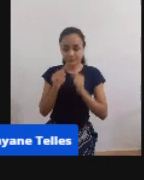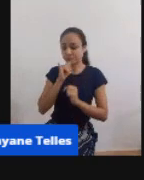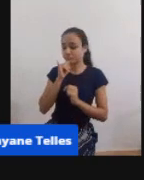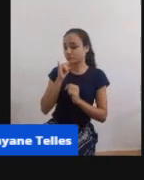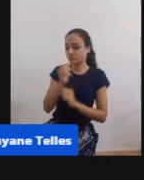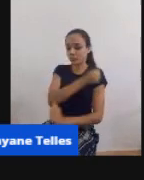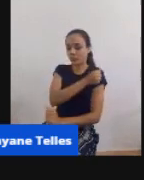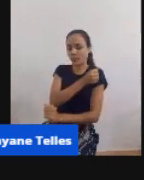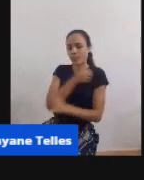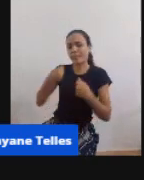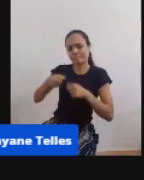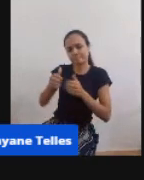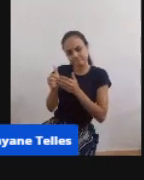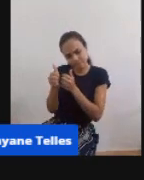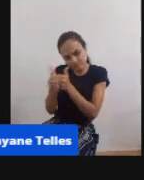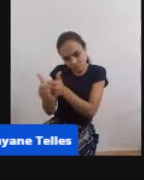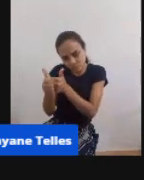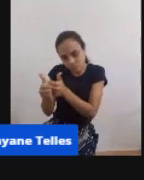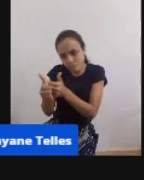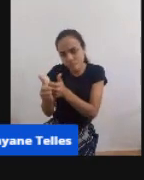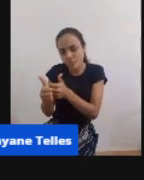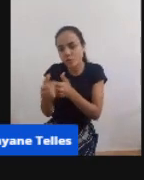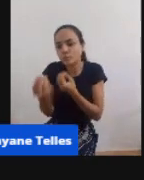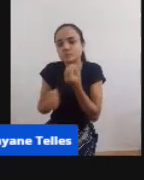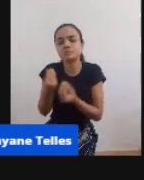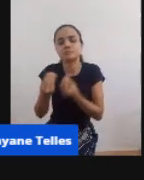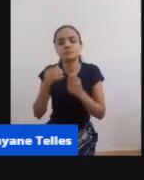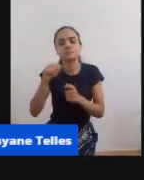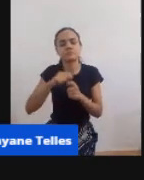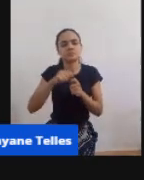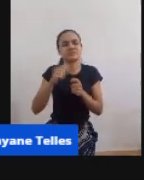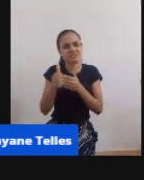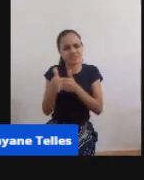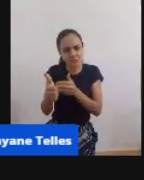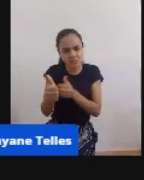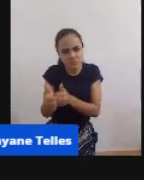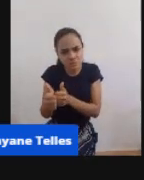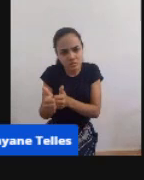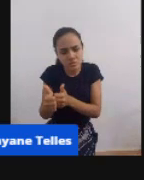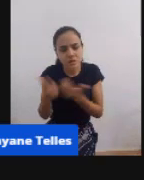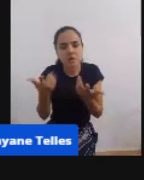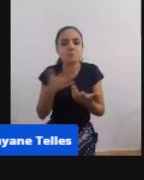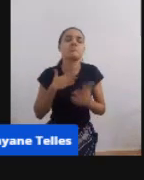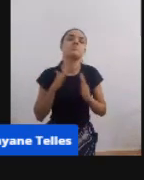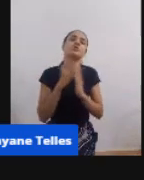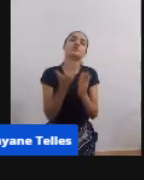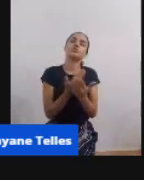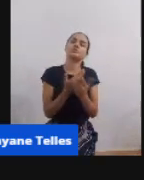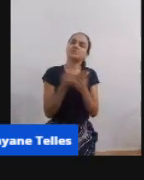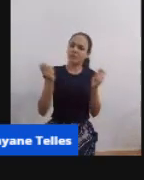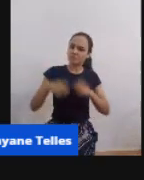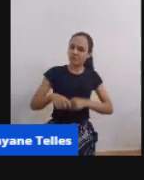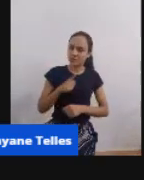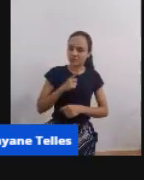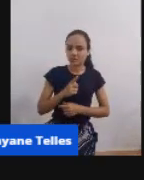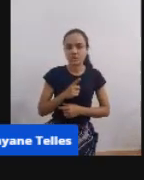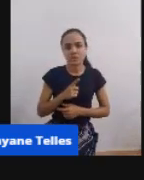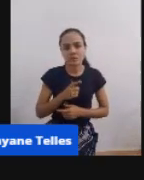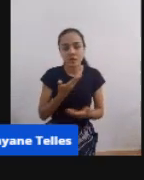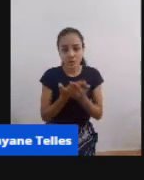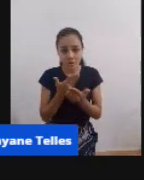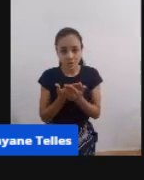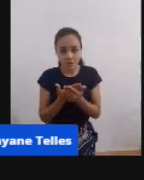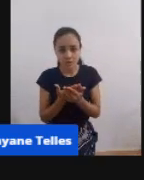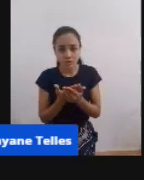esse acompanhamento? Na minha escola é possível ter aula online? Então eu posso dialogar